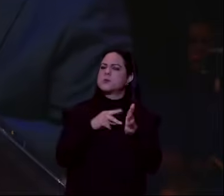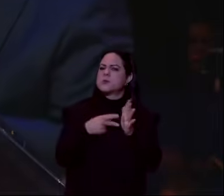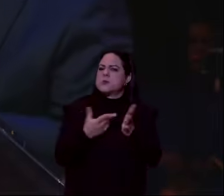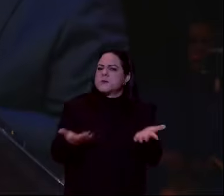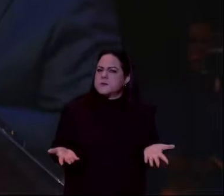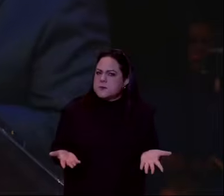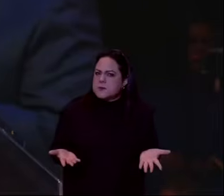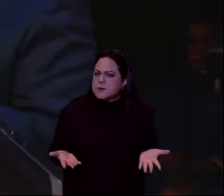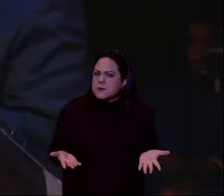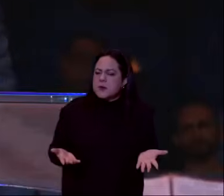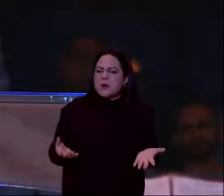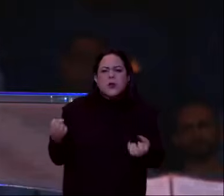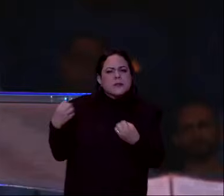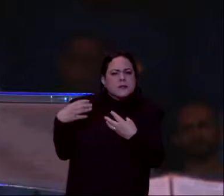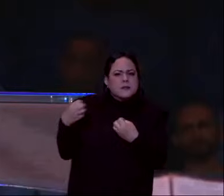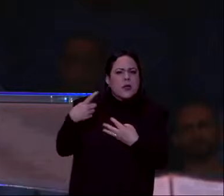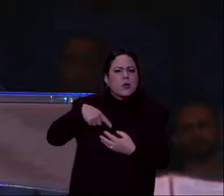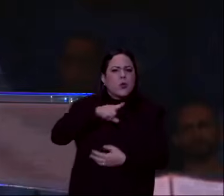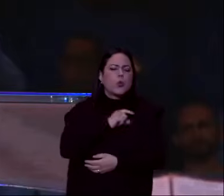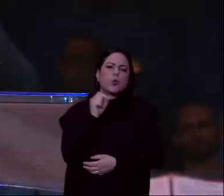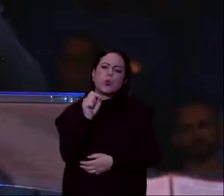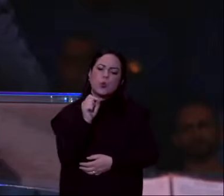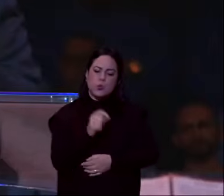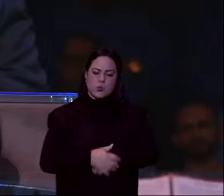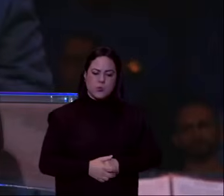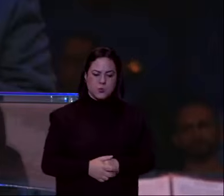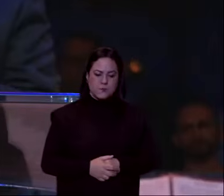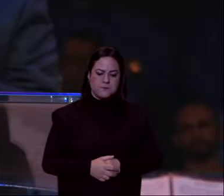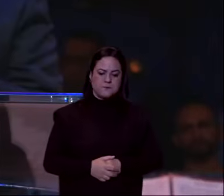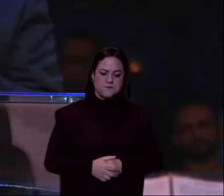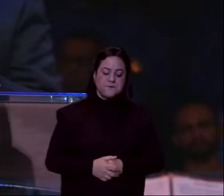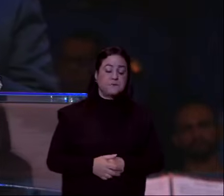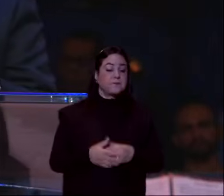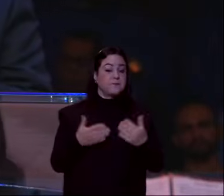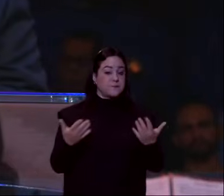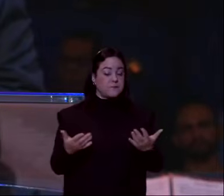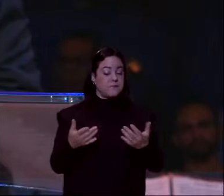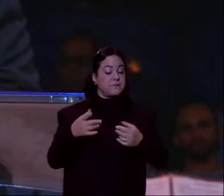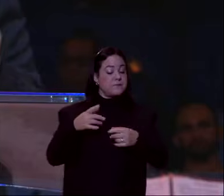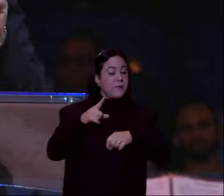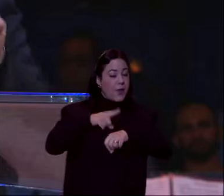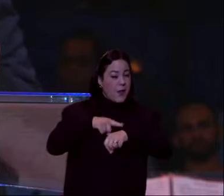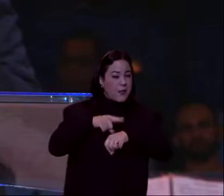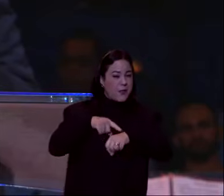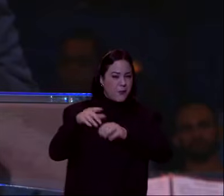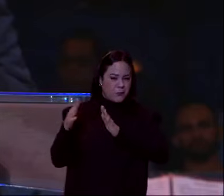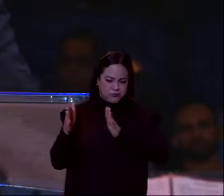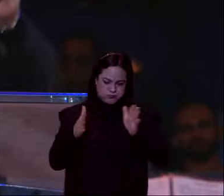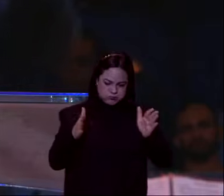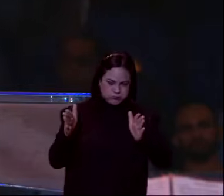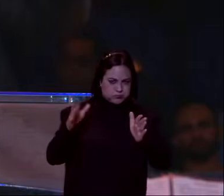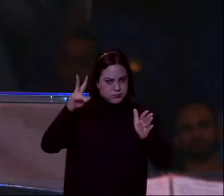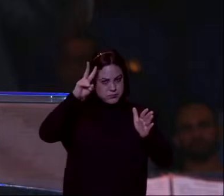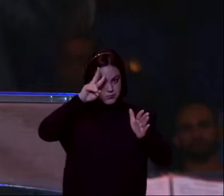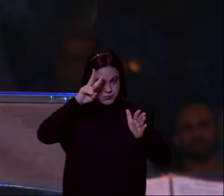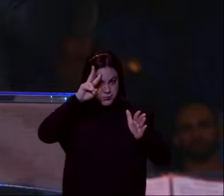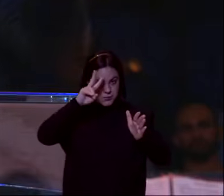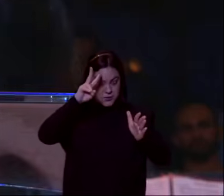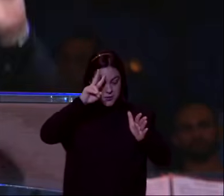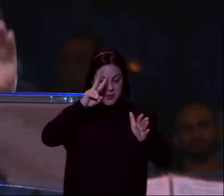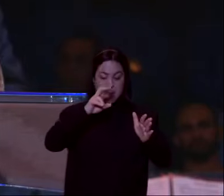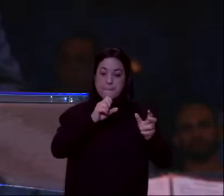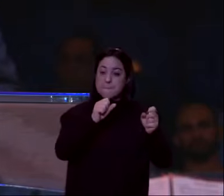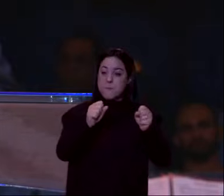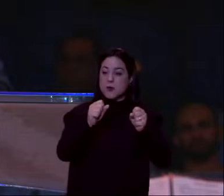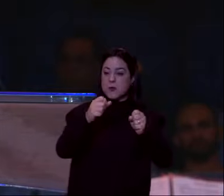nos ensinar? É que nesse momento da história, quando o poder da pessoa